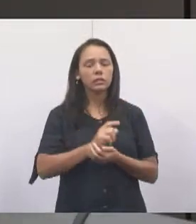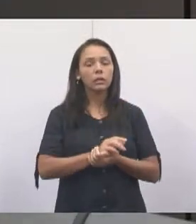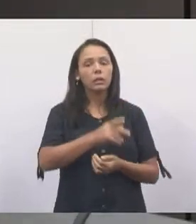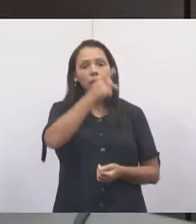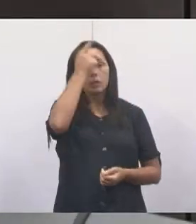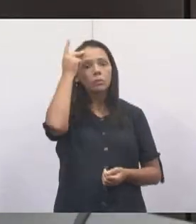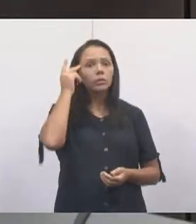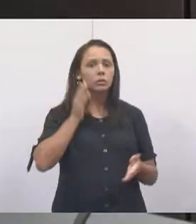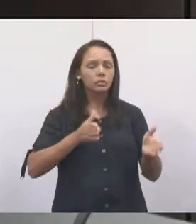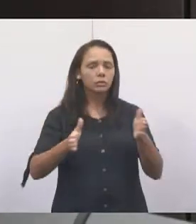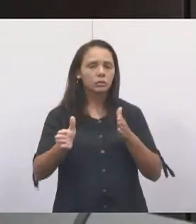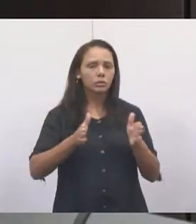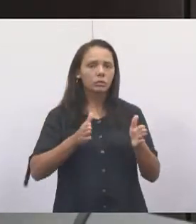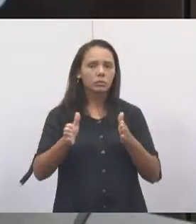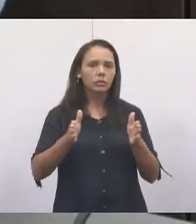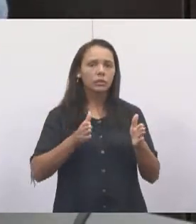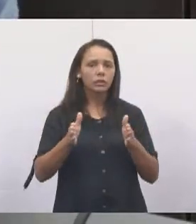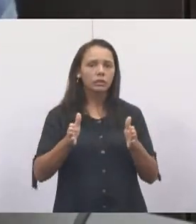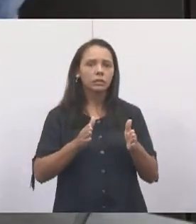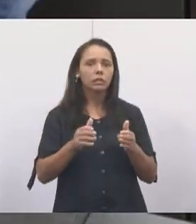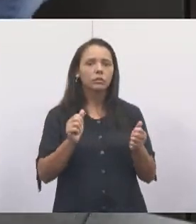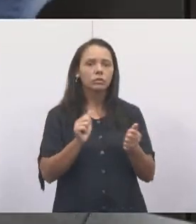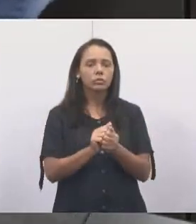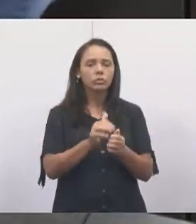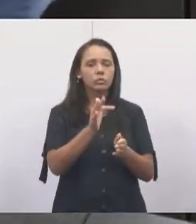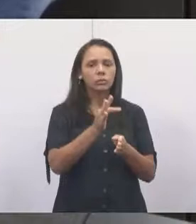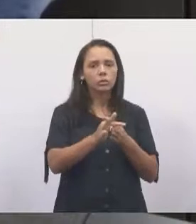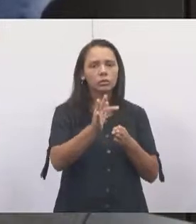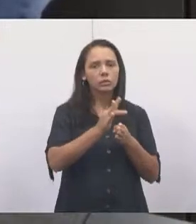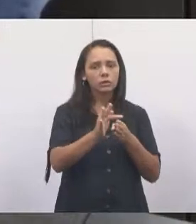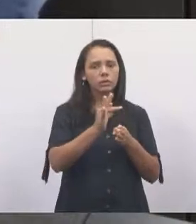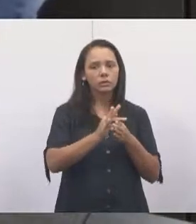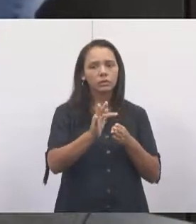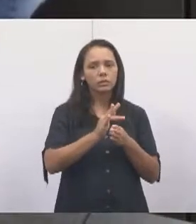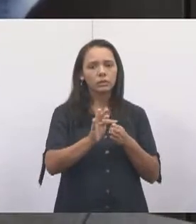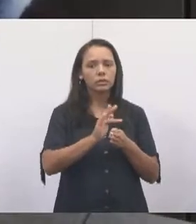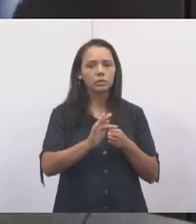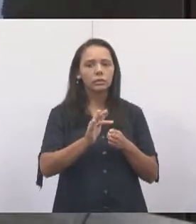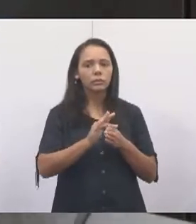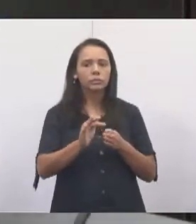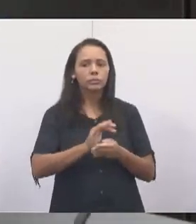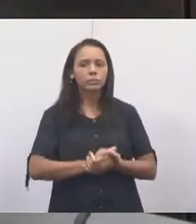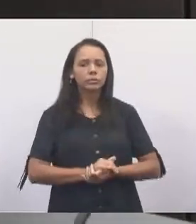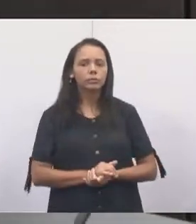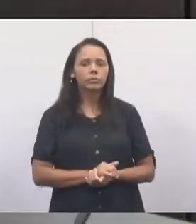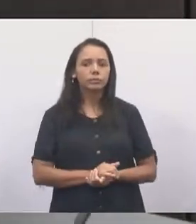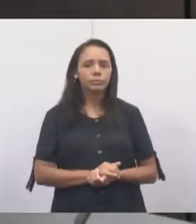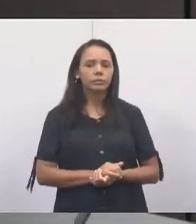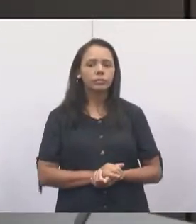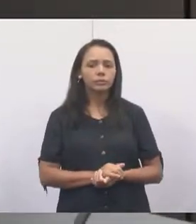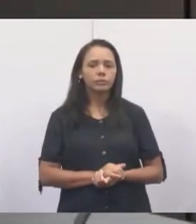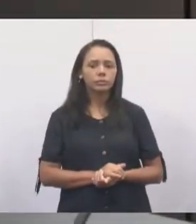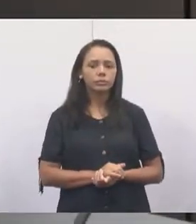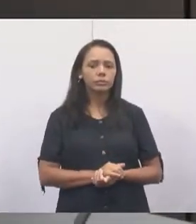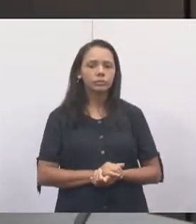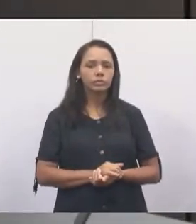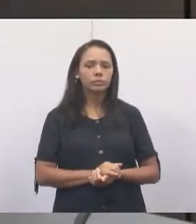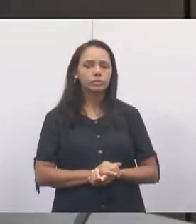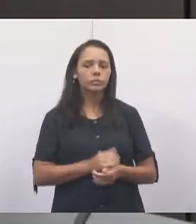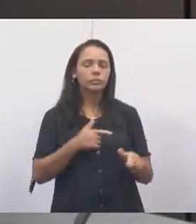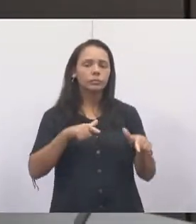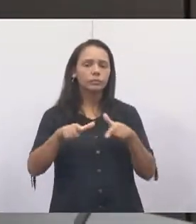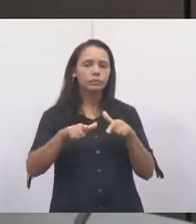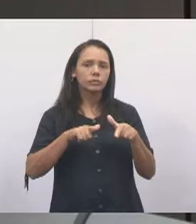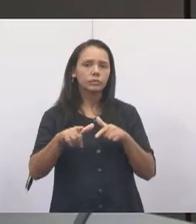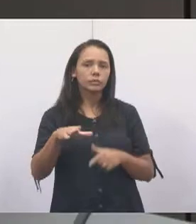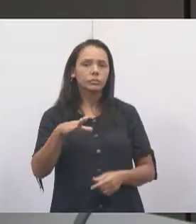ao Conselho Tutelar, nos encargo e relevante função pública de incalculável interesse social e que demanda no município a